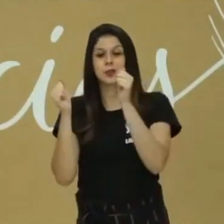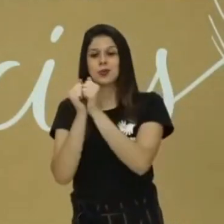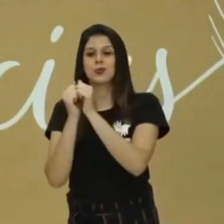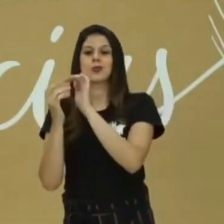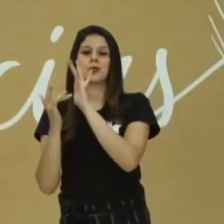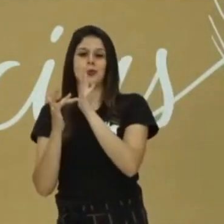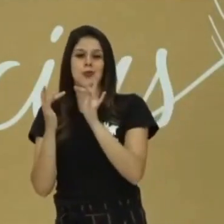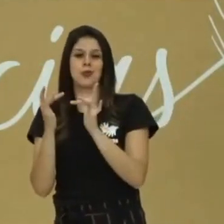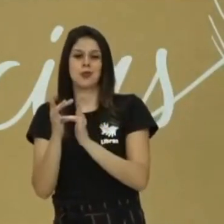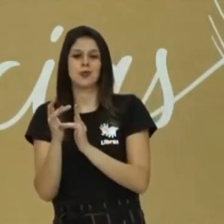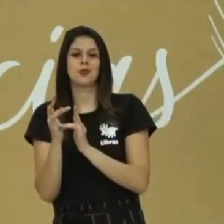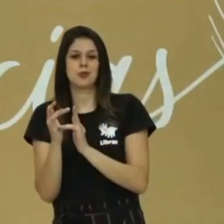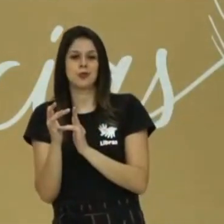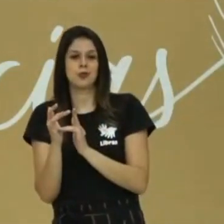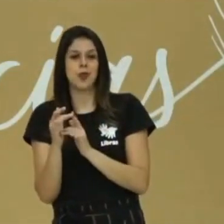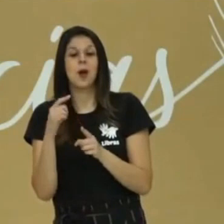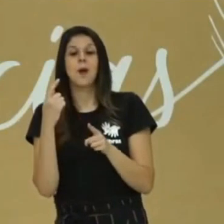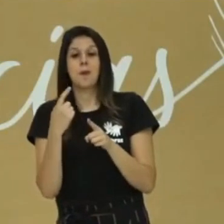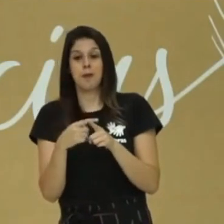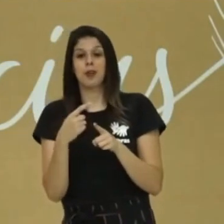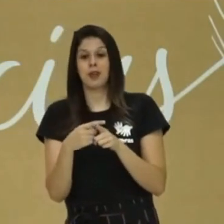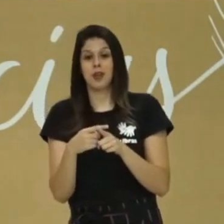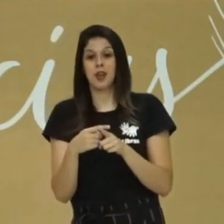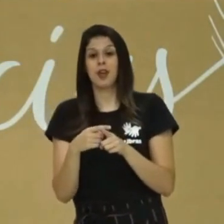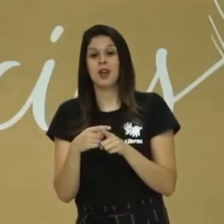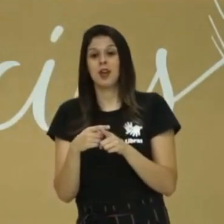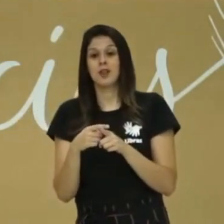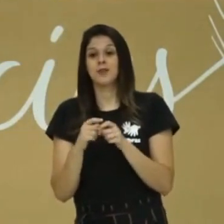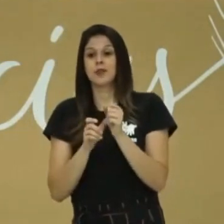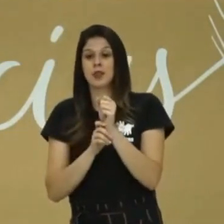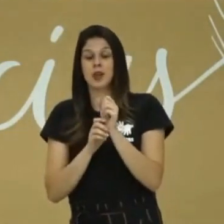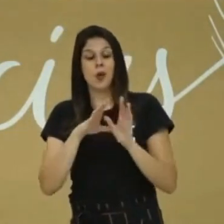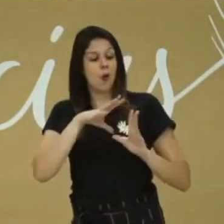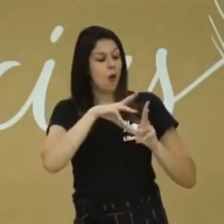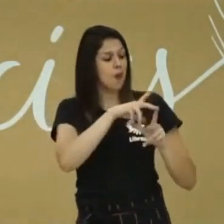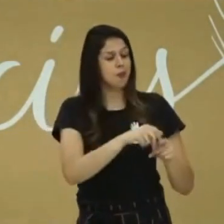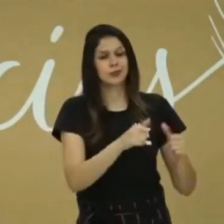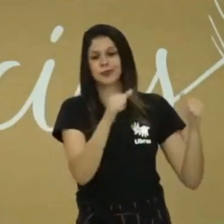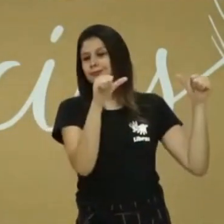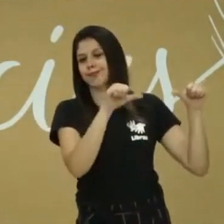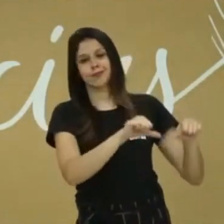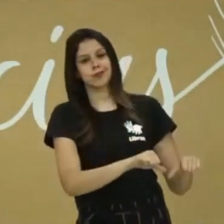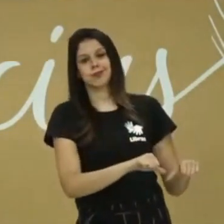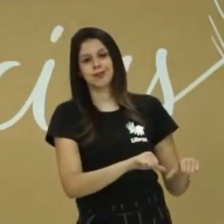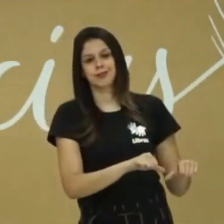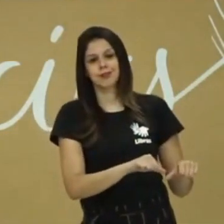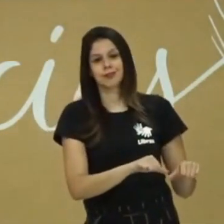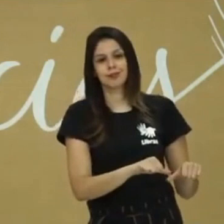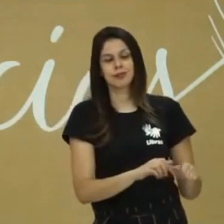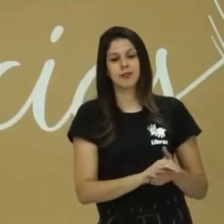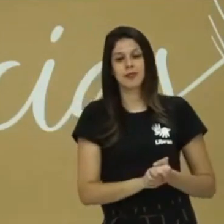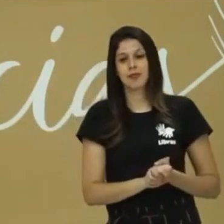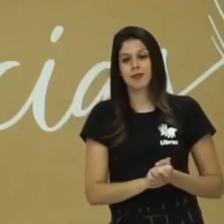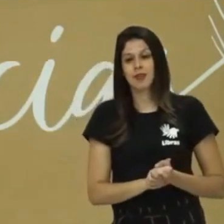vai estar nessa arca porque esse mundo está condenado e esse é o Mundo Nick